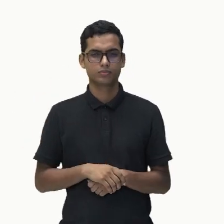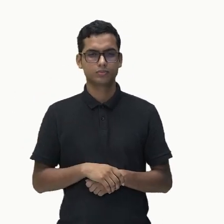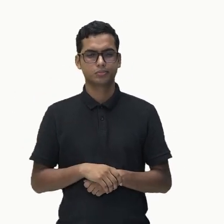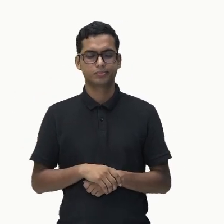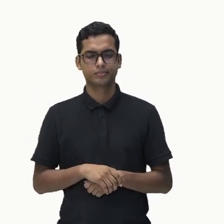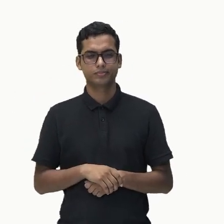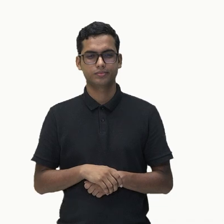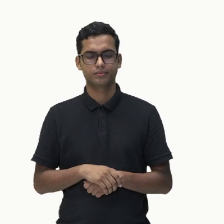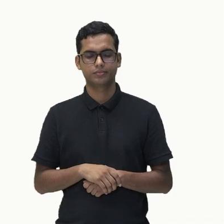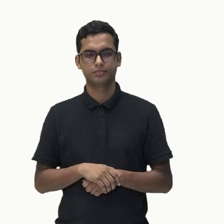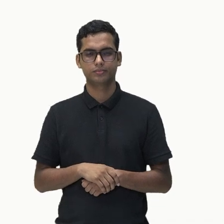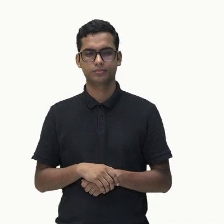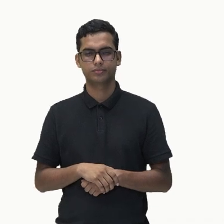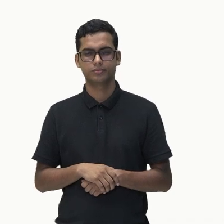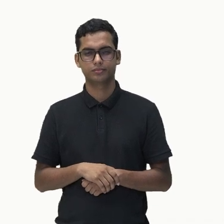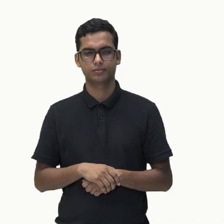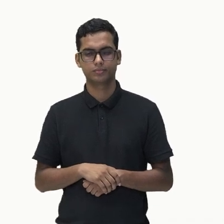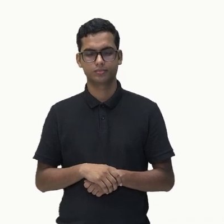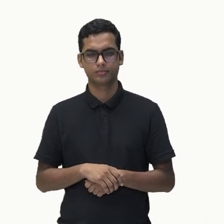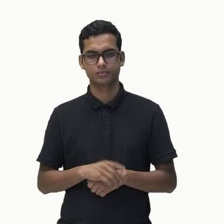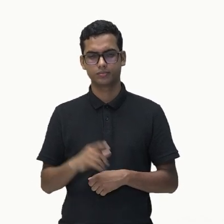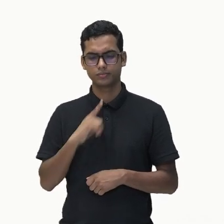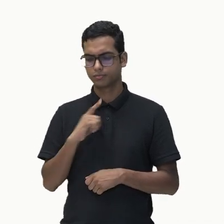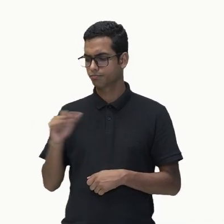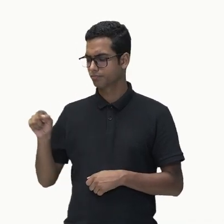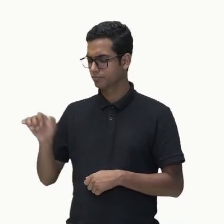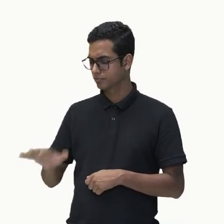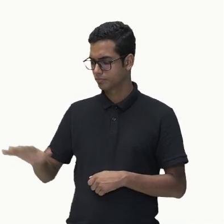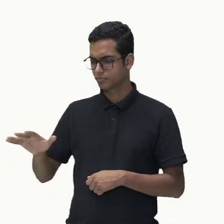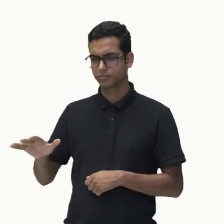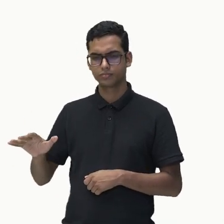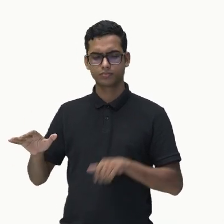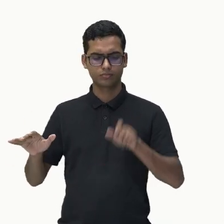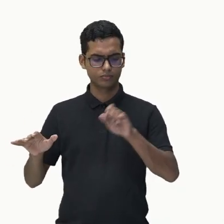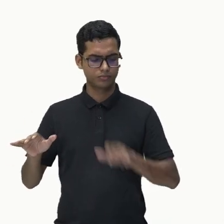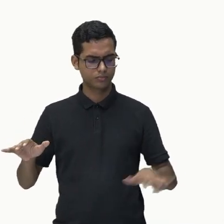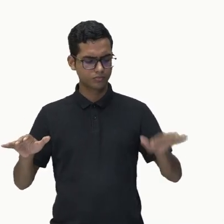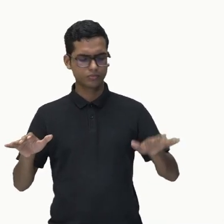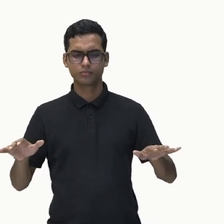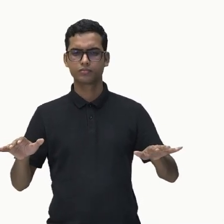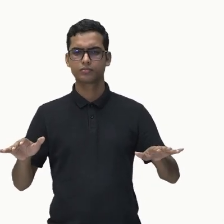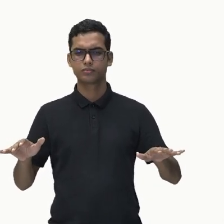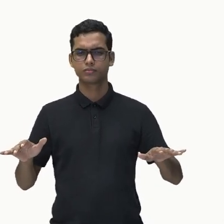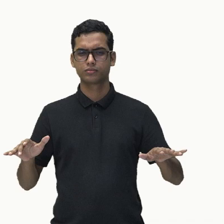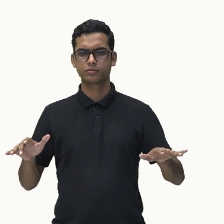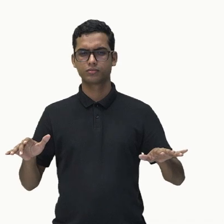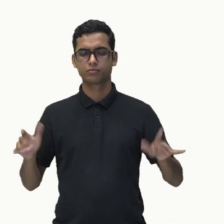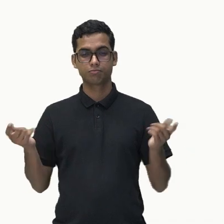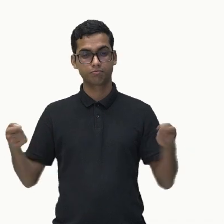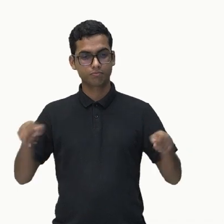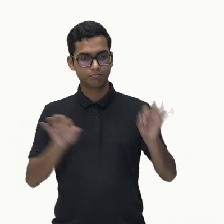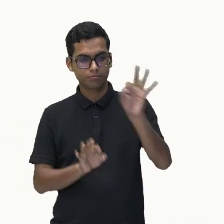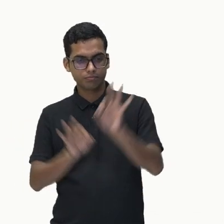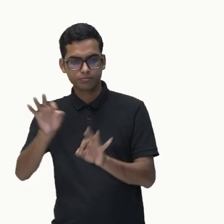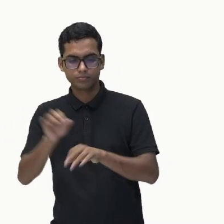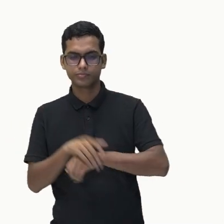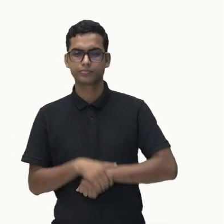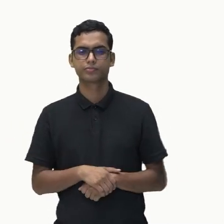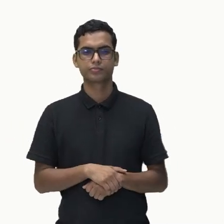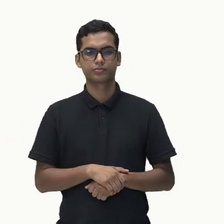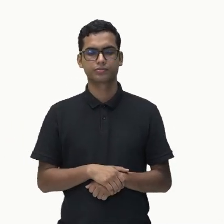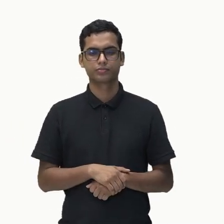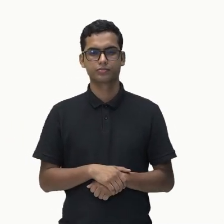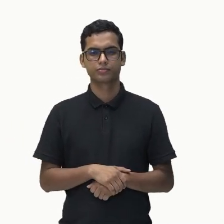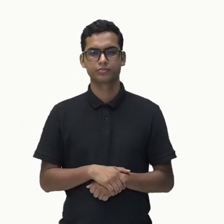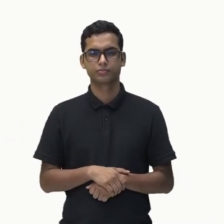aqui, ó, que aqui tem uma área e aqui tem outra área, a gente pode escrever para o lado de cá, para essa área 1 aqui,